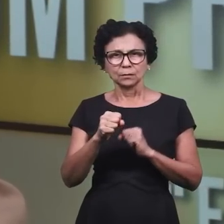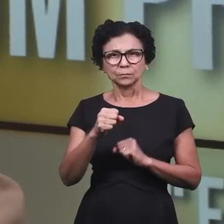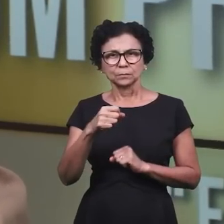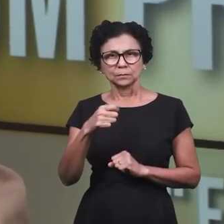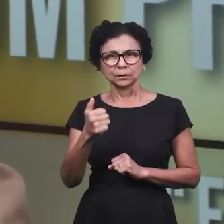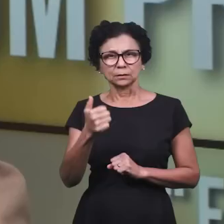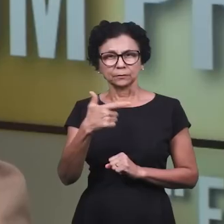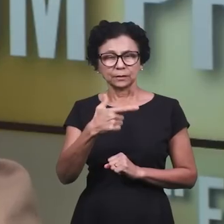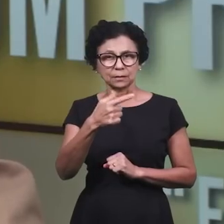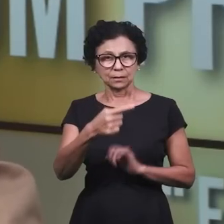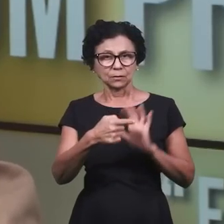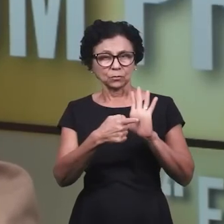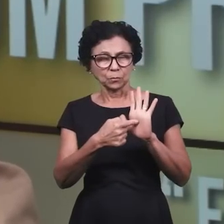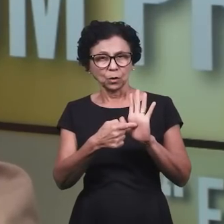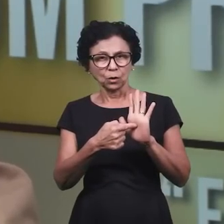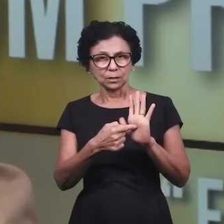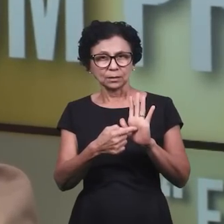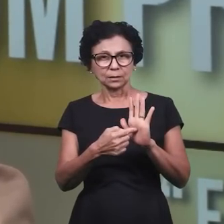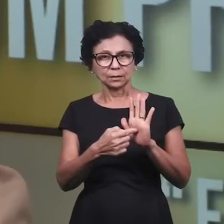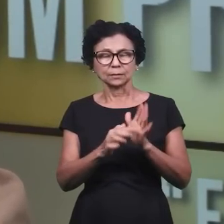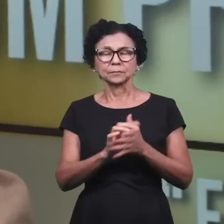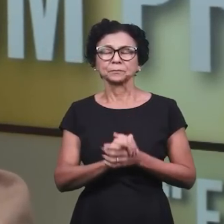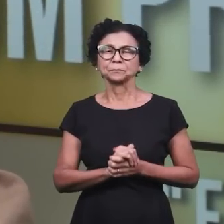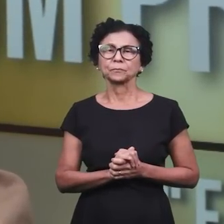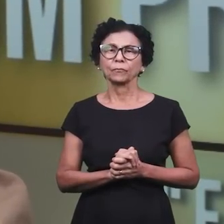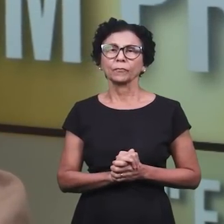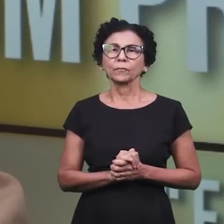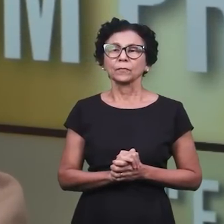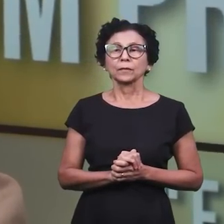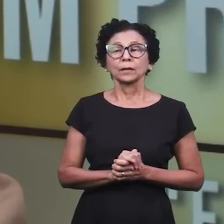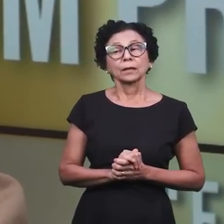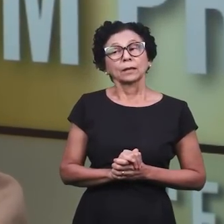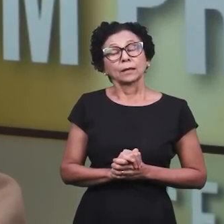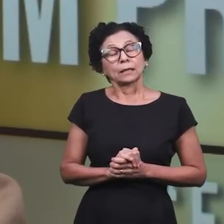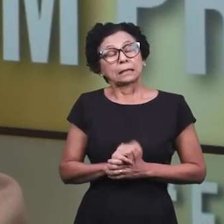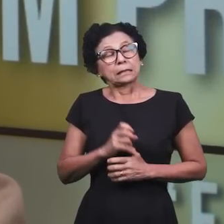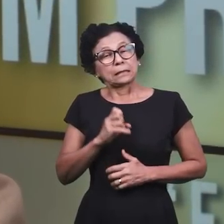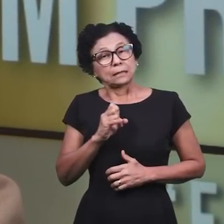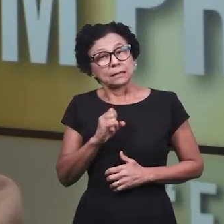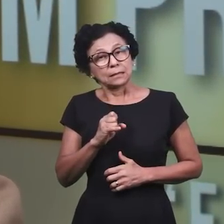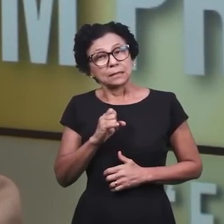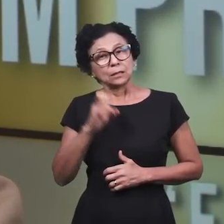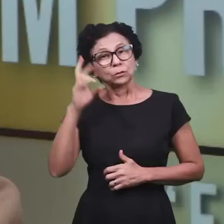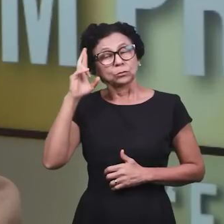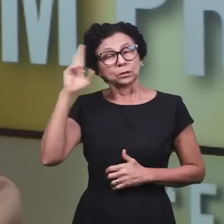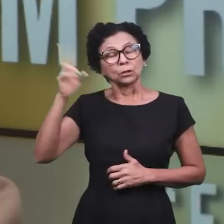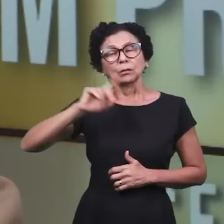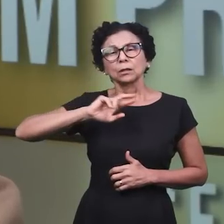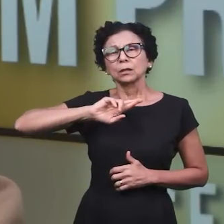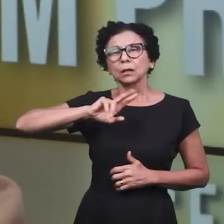que todo o propósito, se o Senhor não for uma prioridade